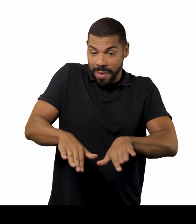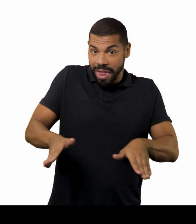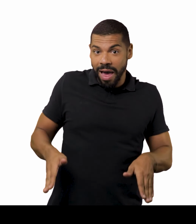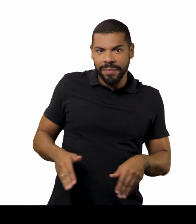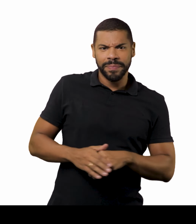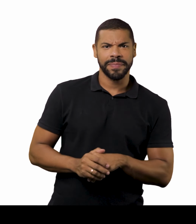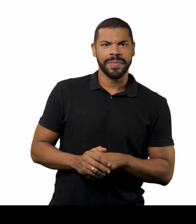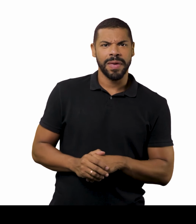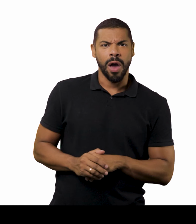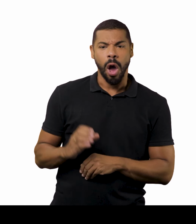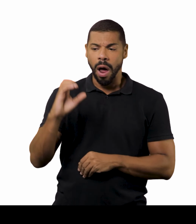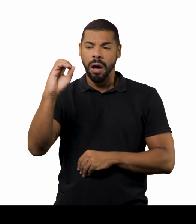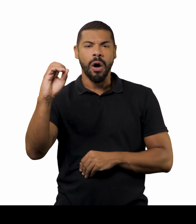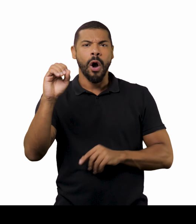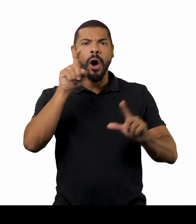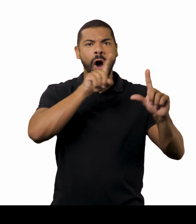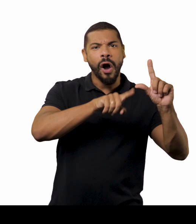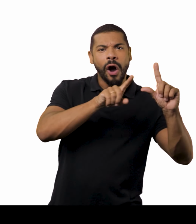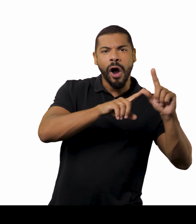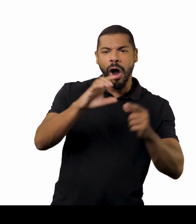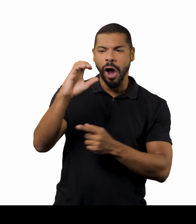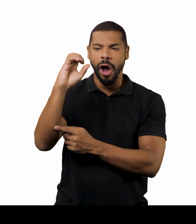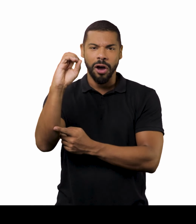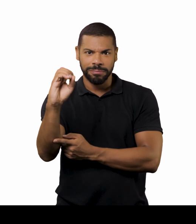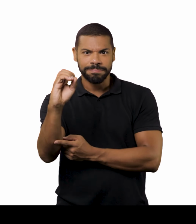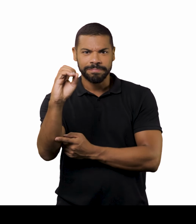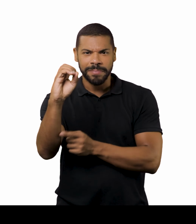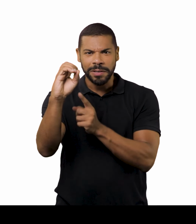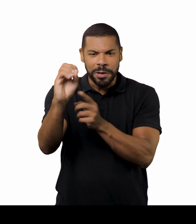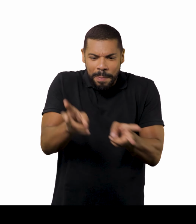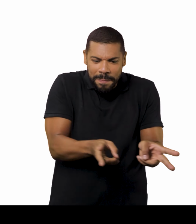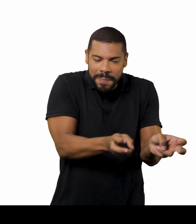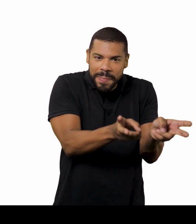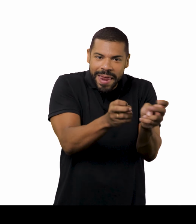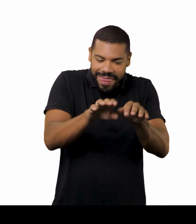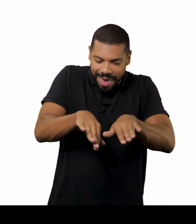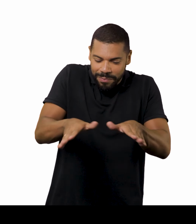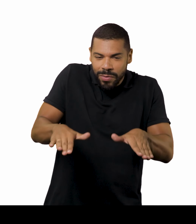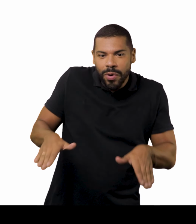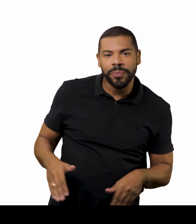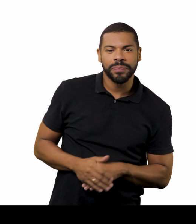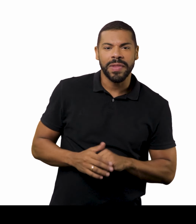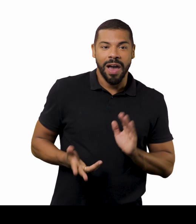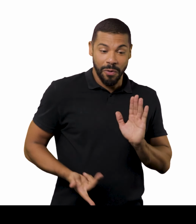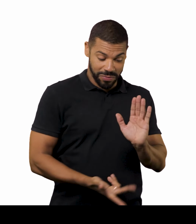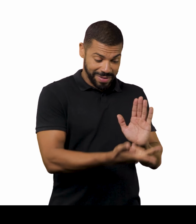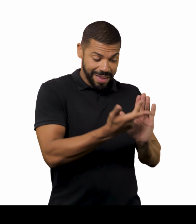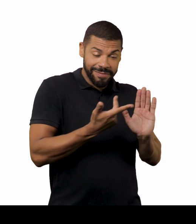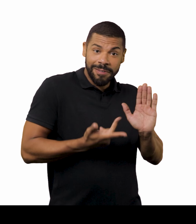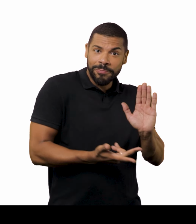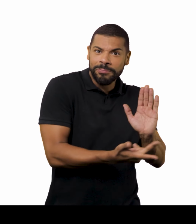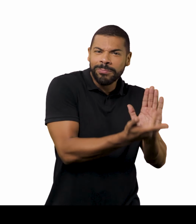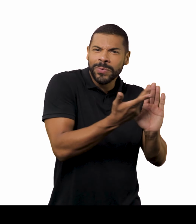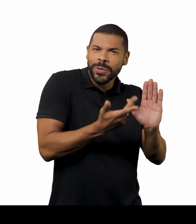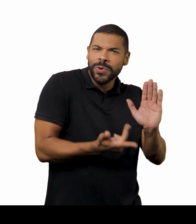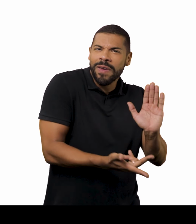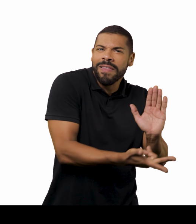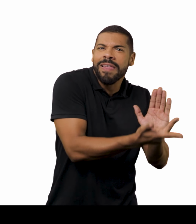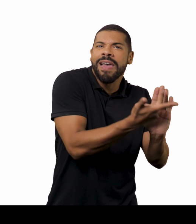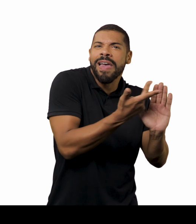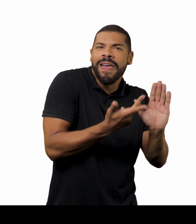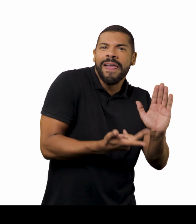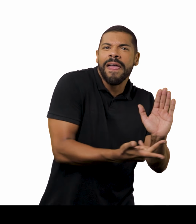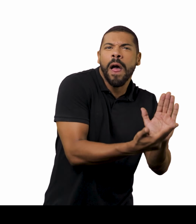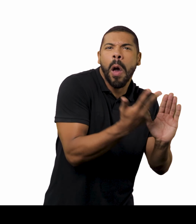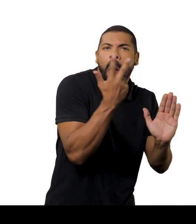nós, uma saia é uma letra O. A gente vê esse O na saia. Daí que surge. Os croquis deles são uma espécie